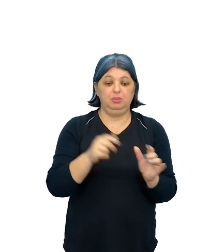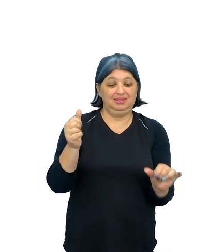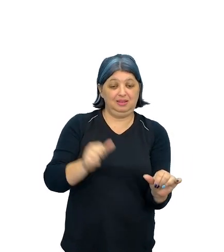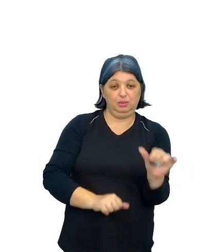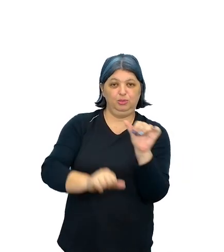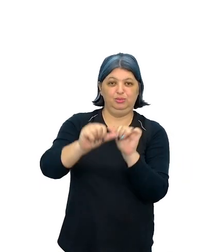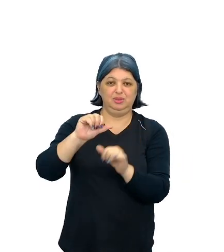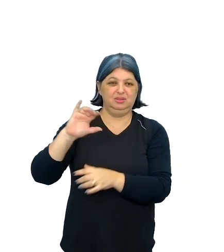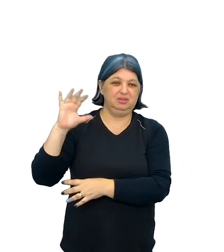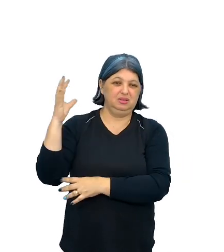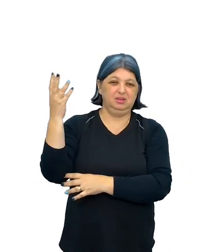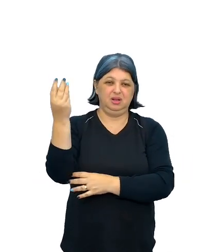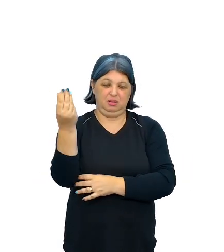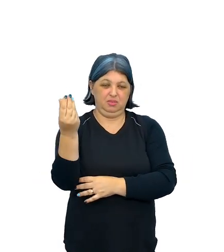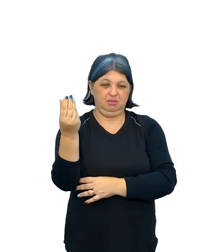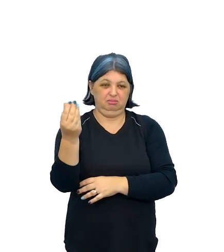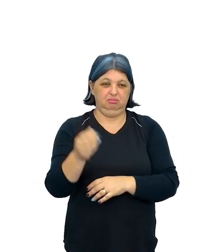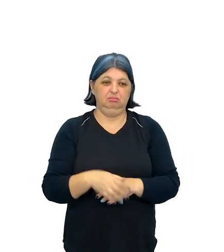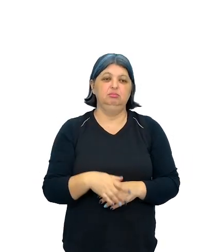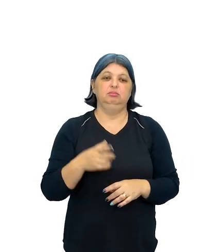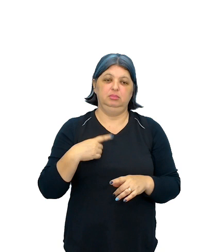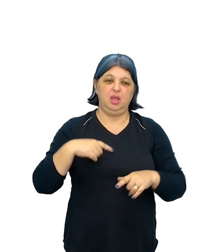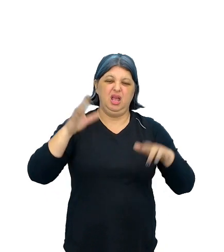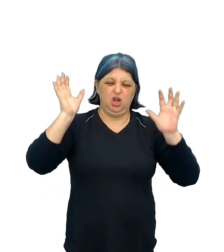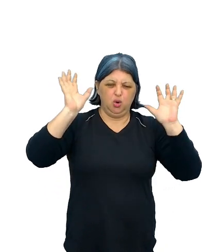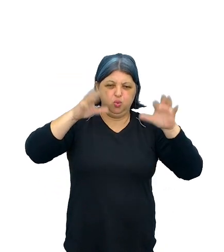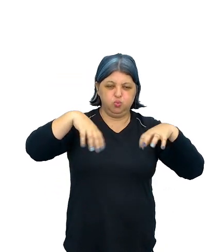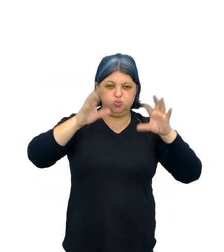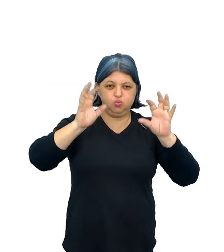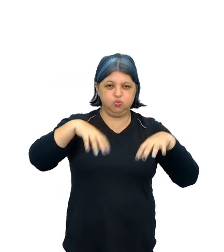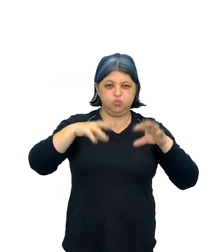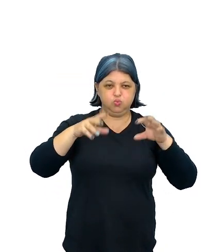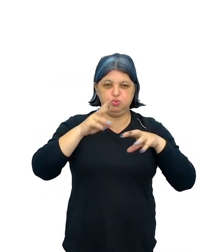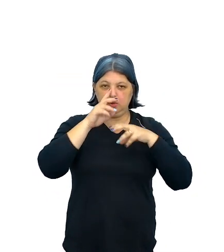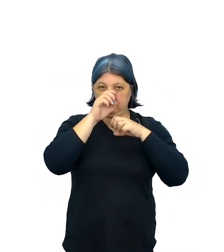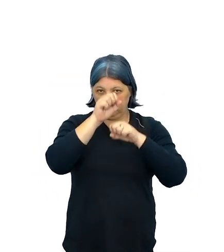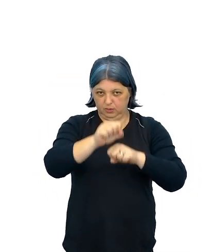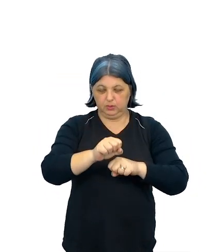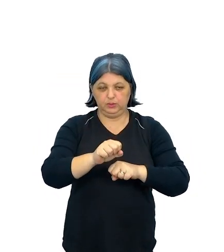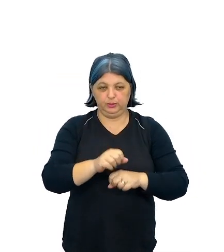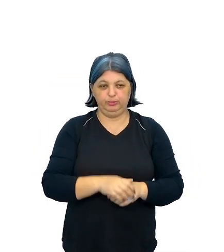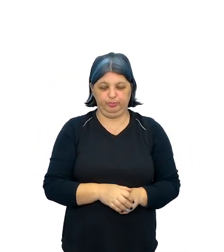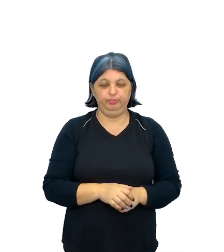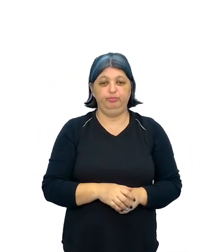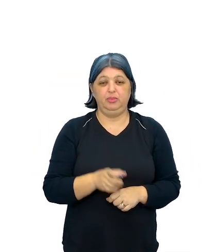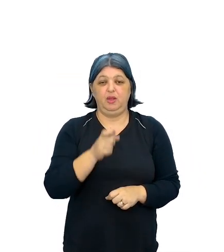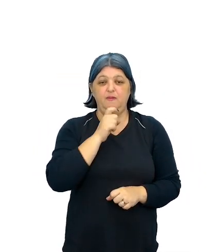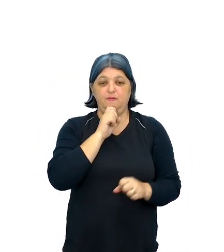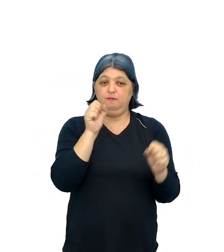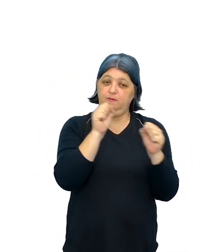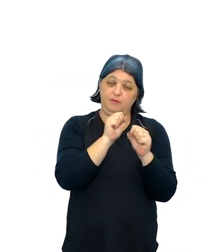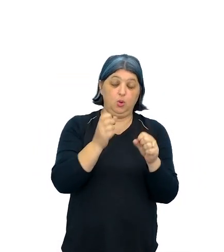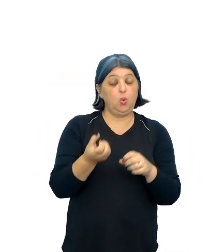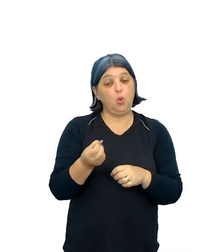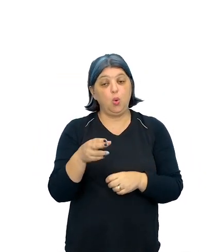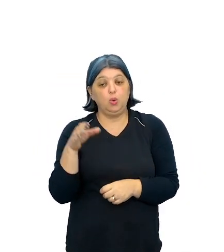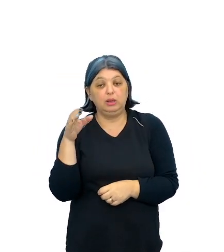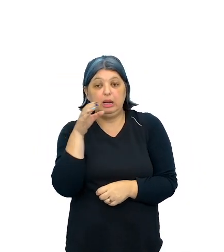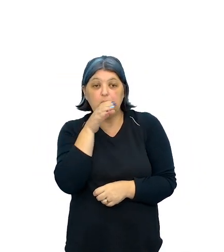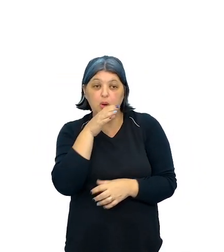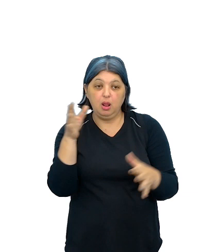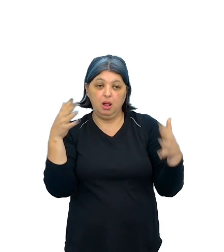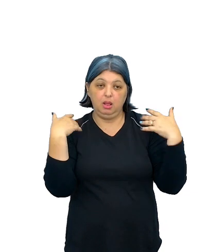climática, e que está desencadeando aí muitas chuvas nesse sentido também, e muito frio ou muito calor,